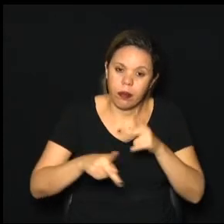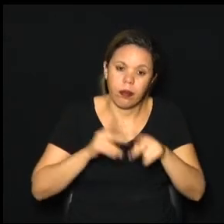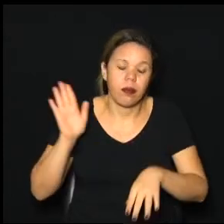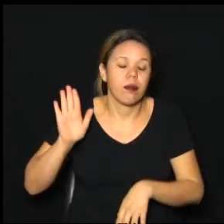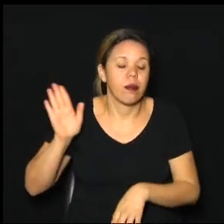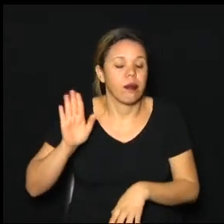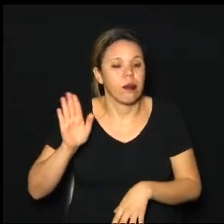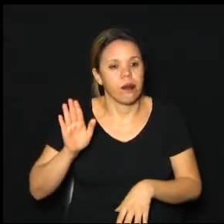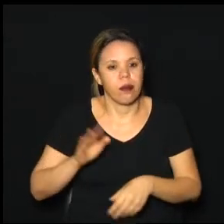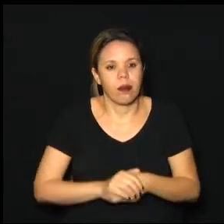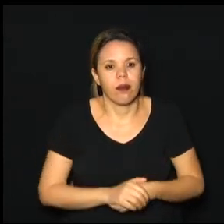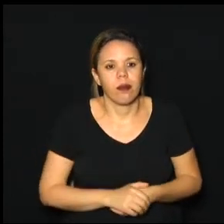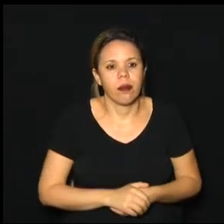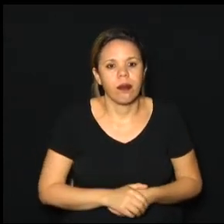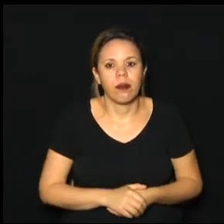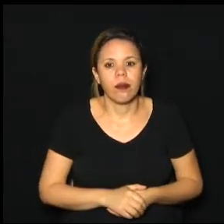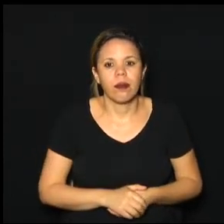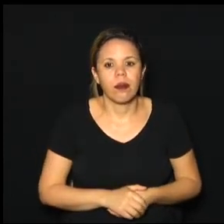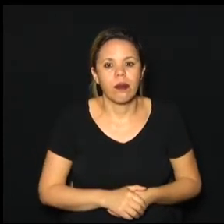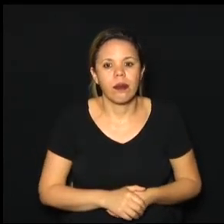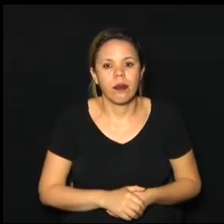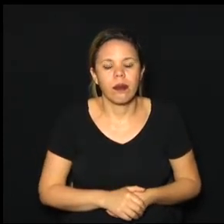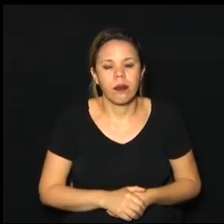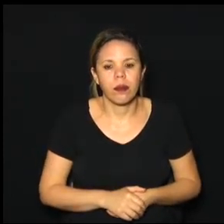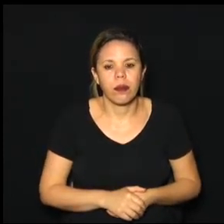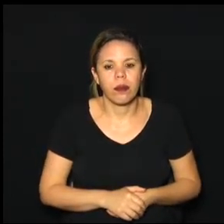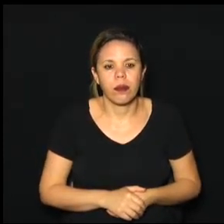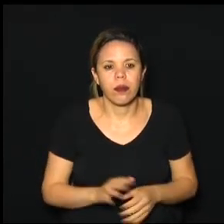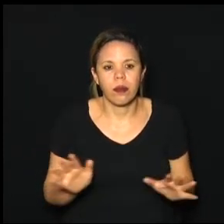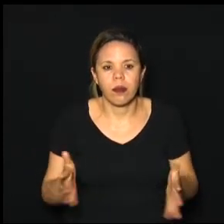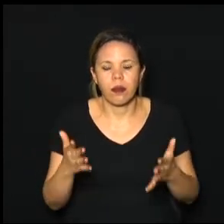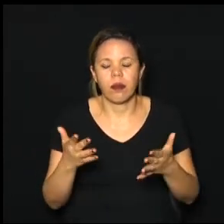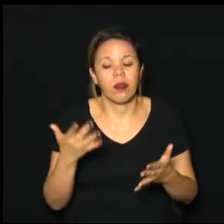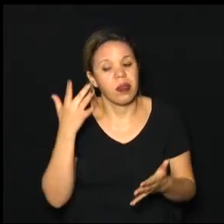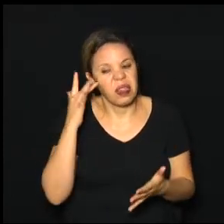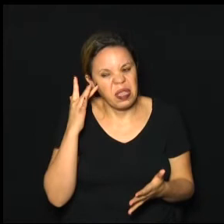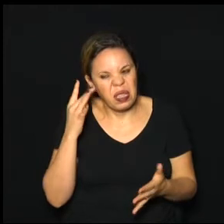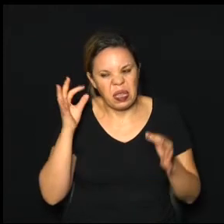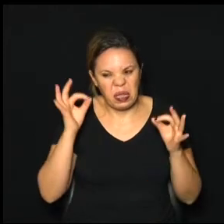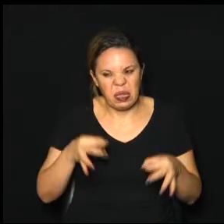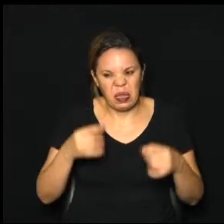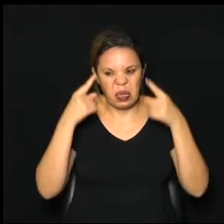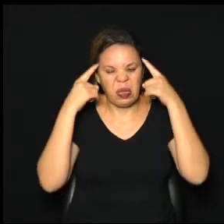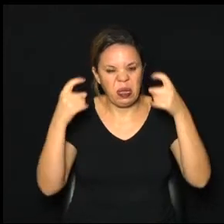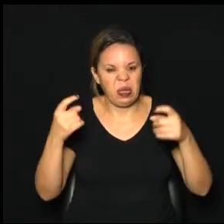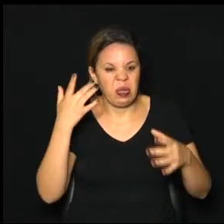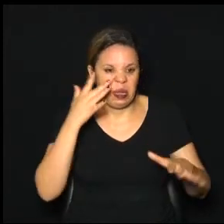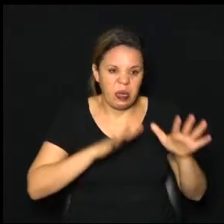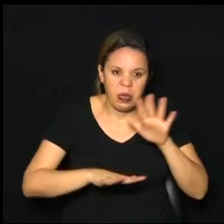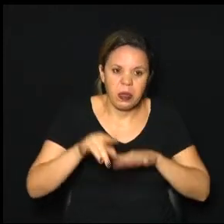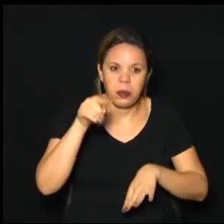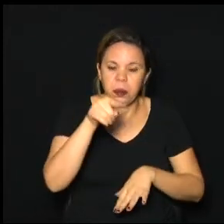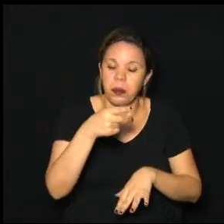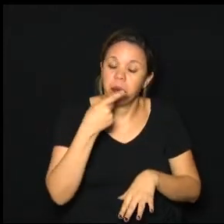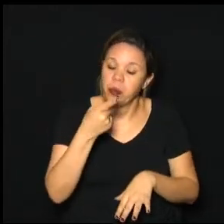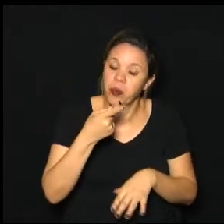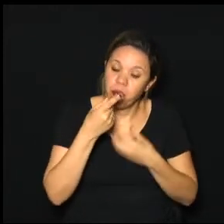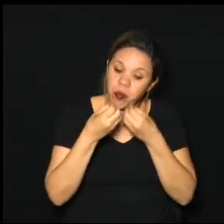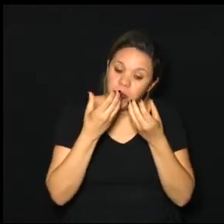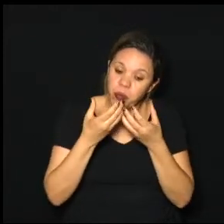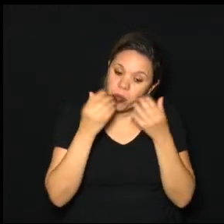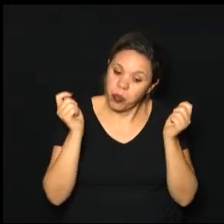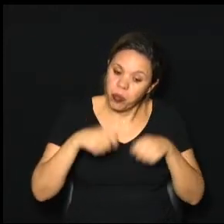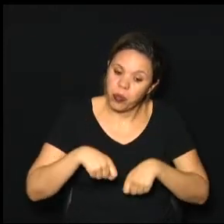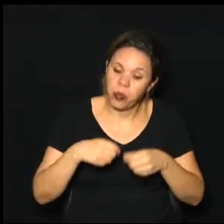candidatos que de certa forma enaltecem a violência, né? Tomar cuidado com o que dizem, porque isso